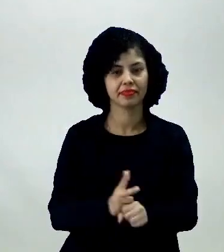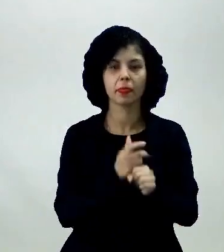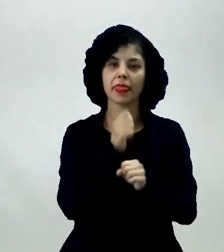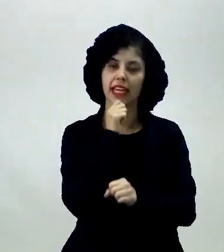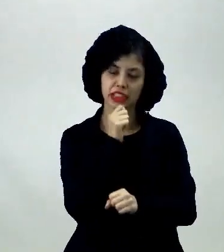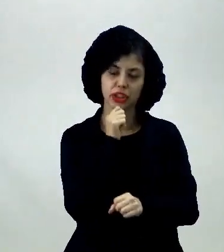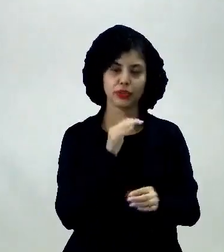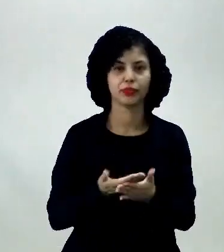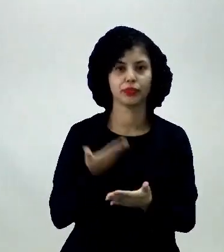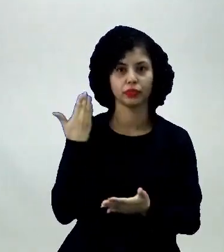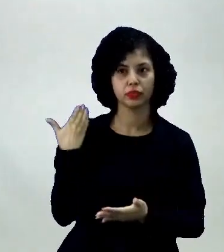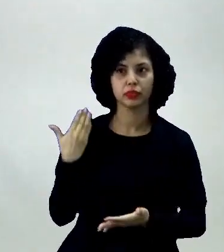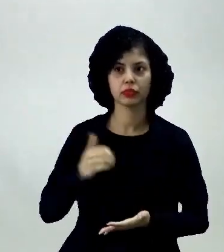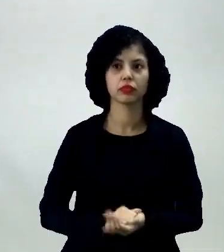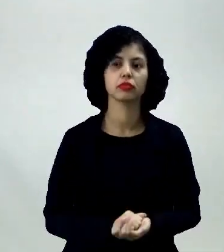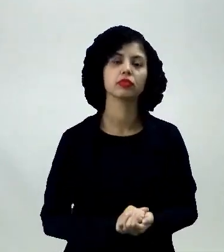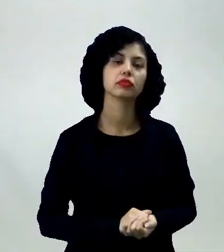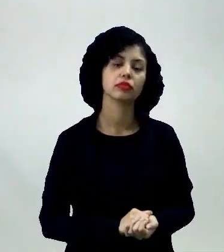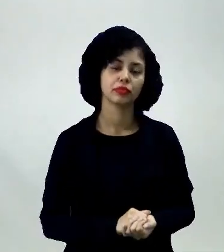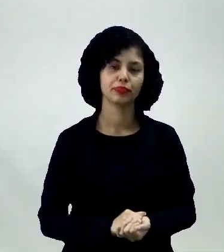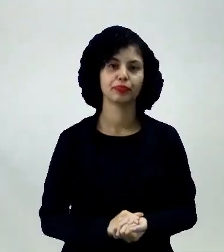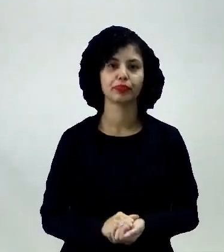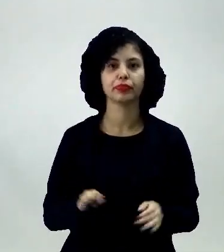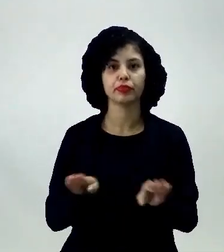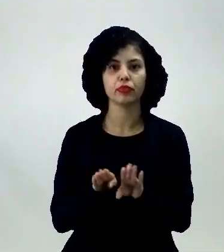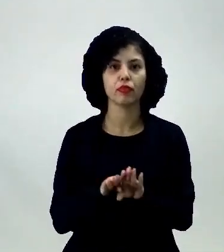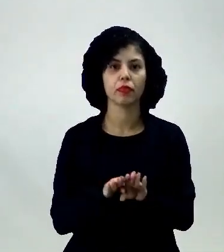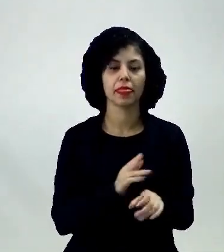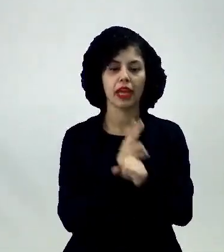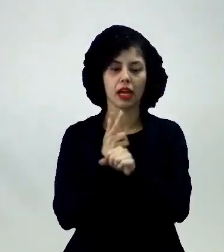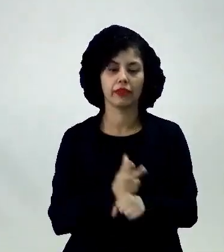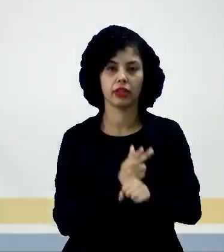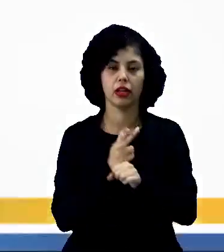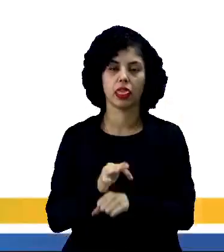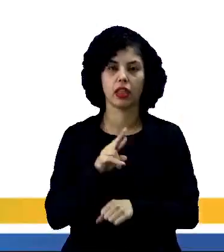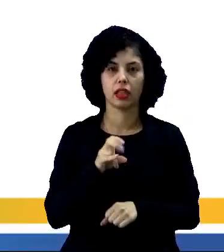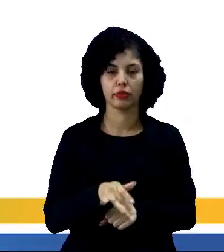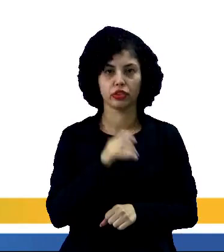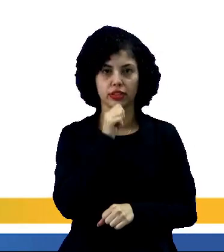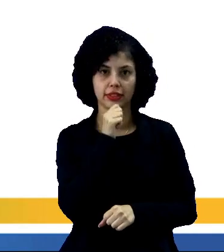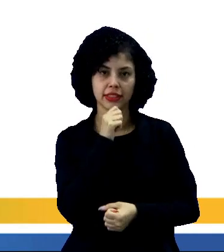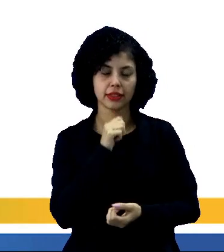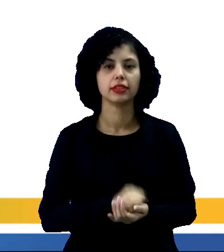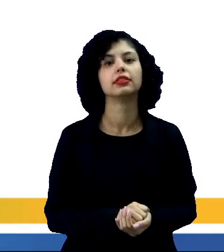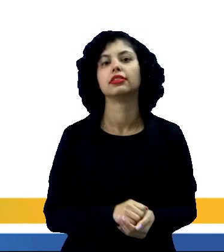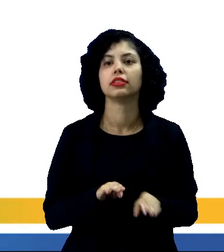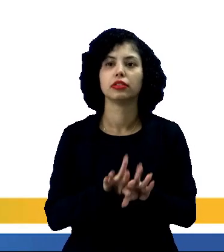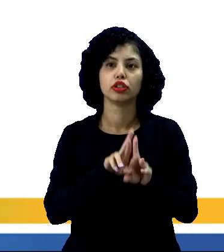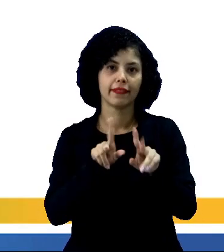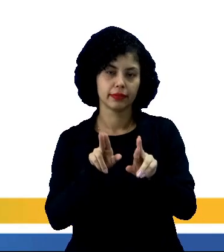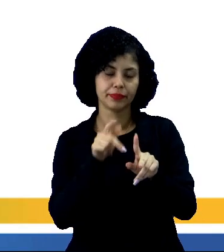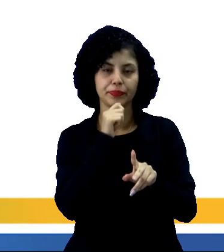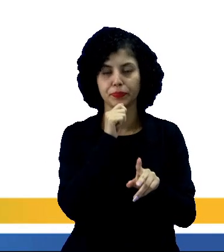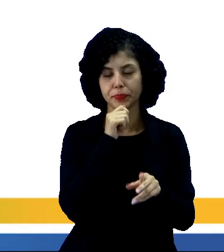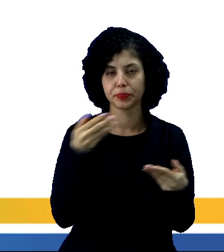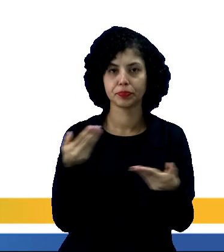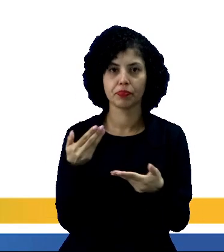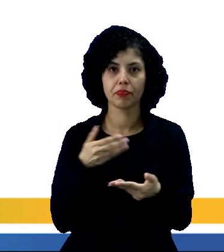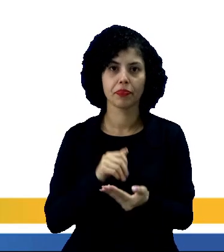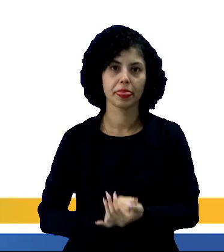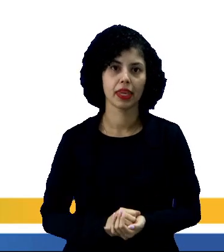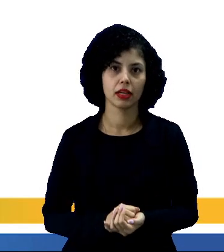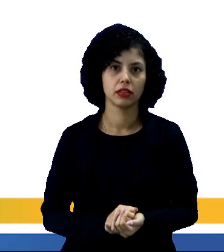né? Na época aí da gravação analógica, né? Hoje não, hoje é mais diferente, né? Nós temos